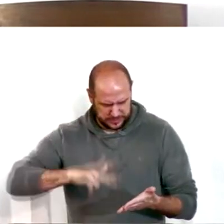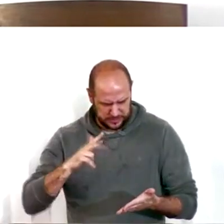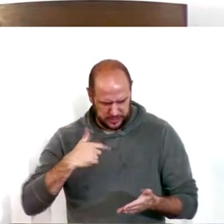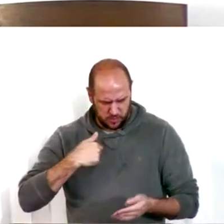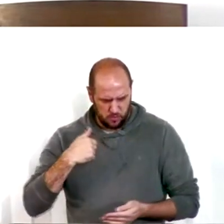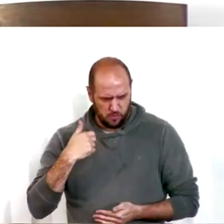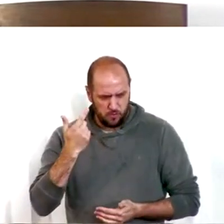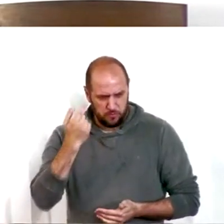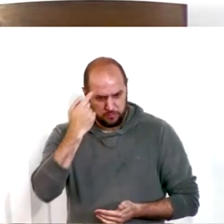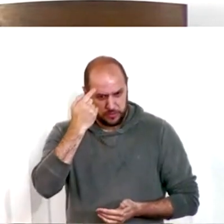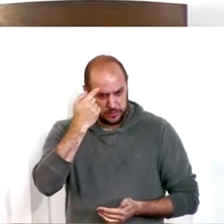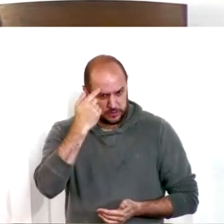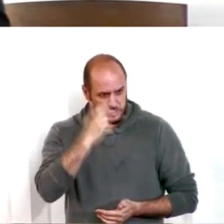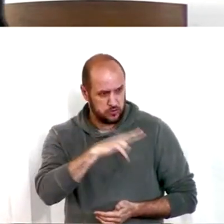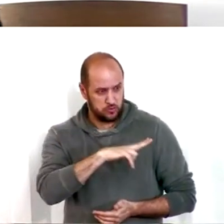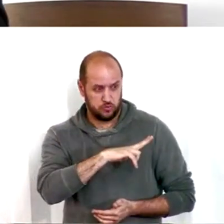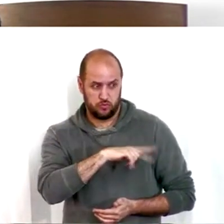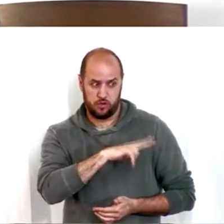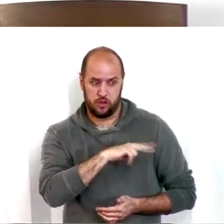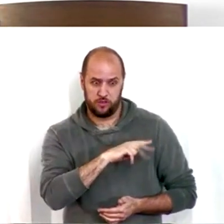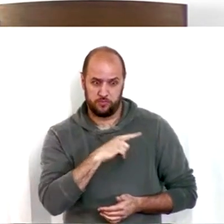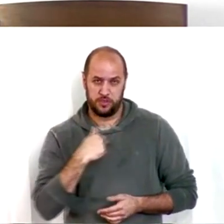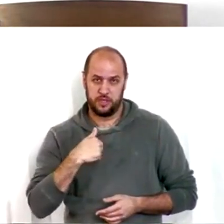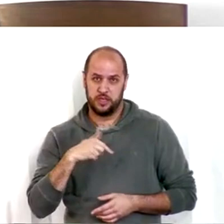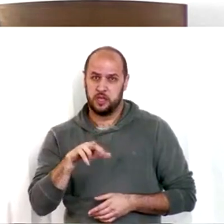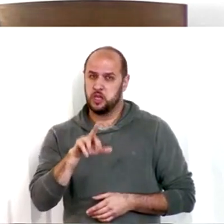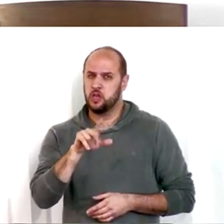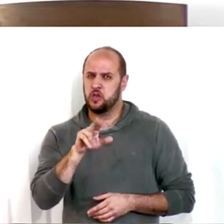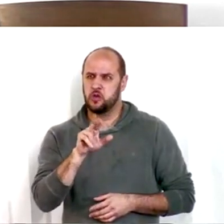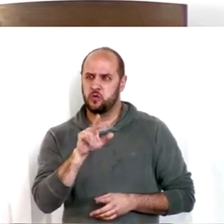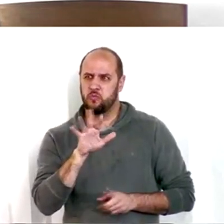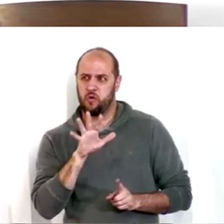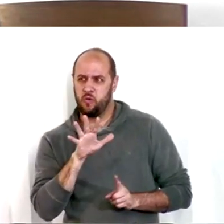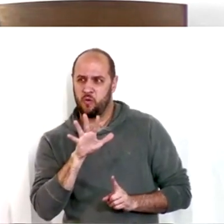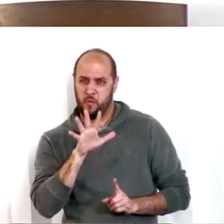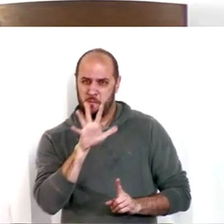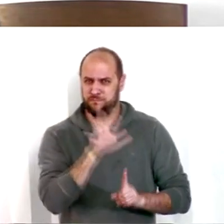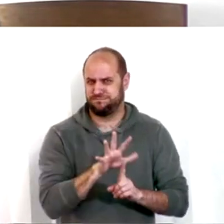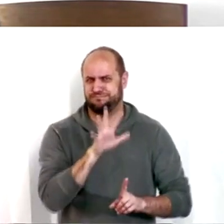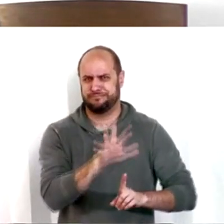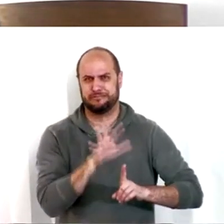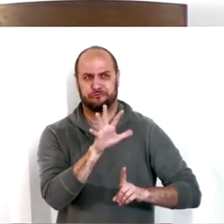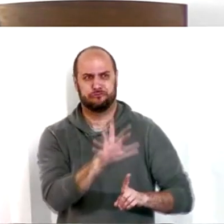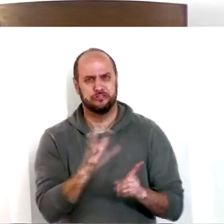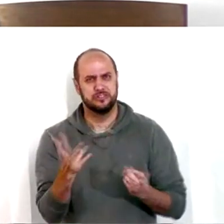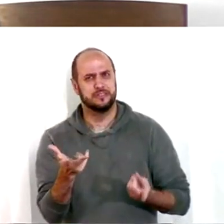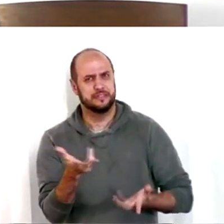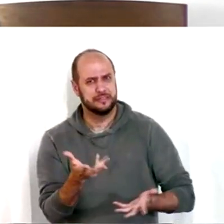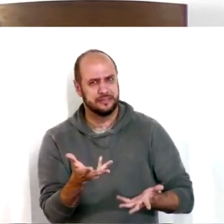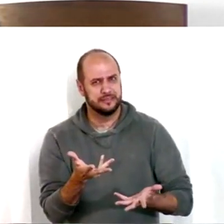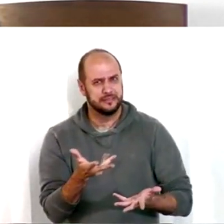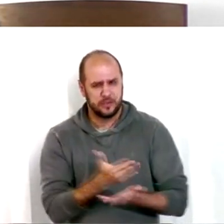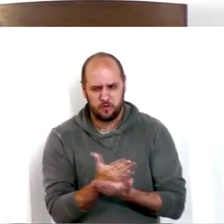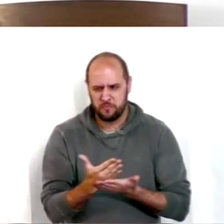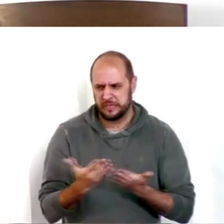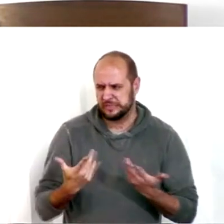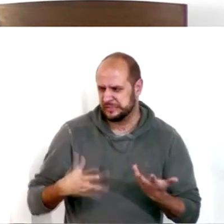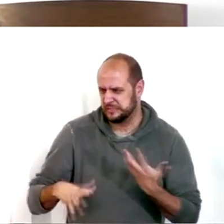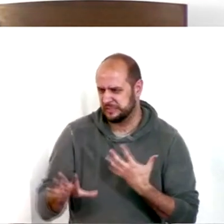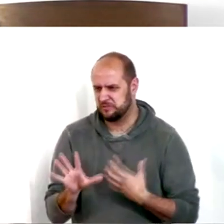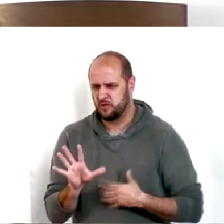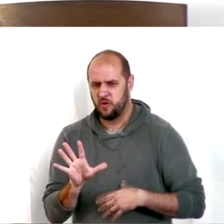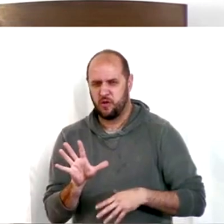versículos? Será que Noemi aqui não está forçando a barra para criar ali uma